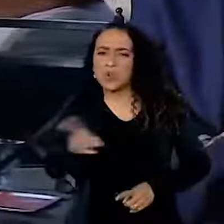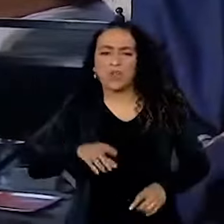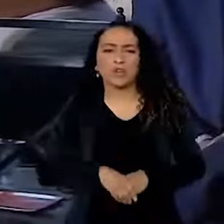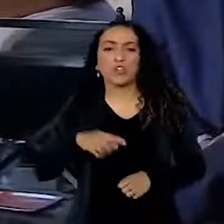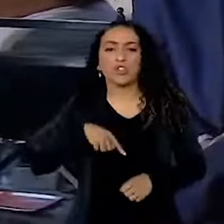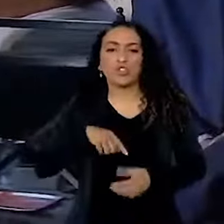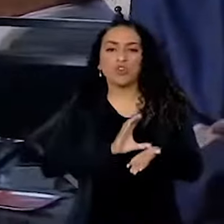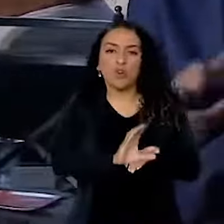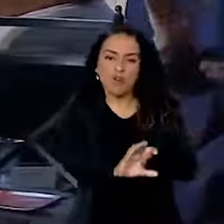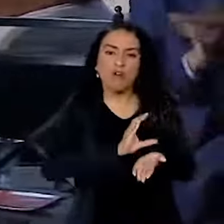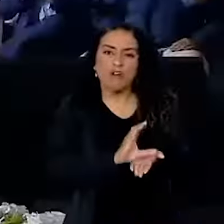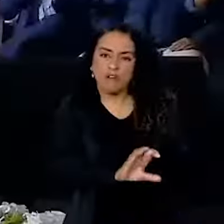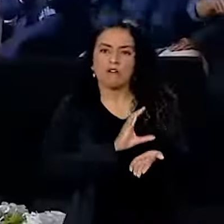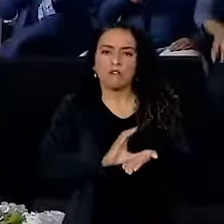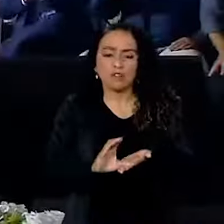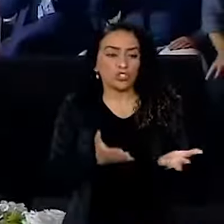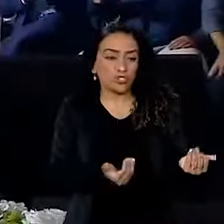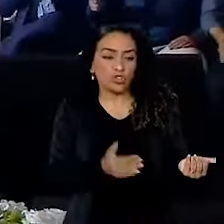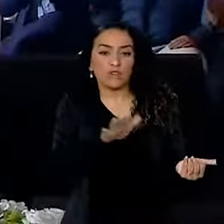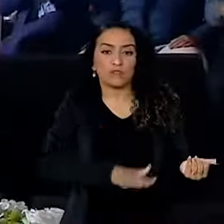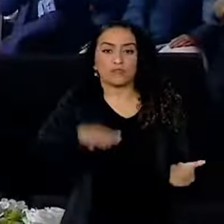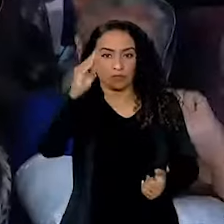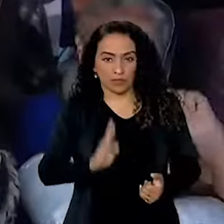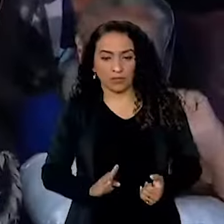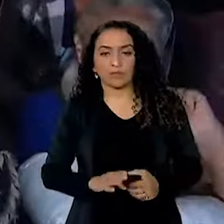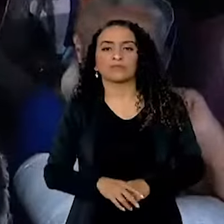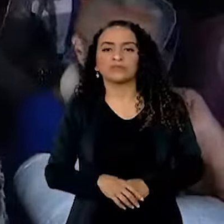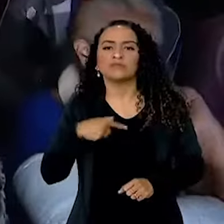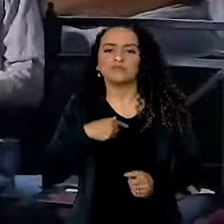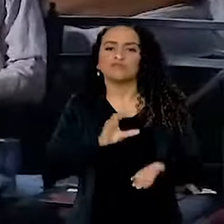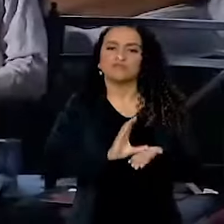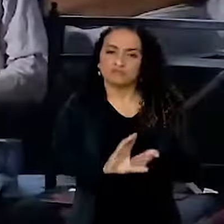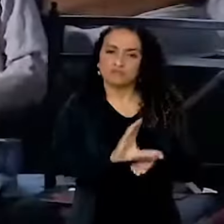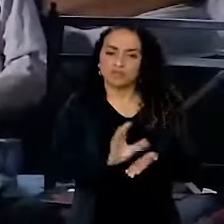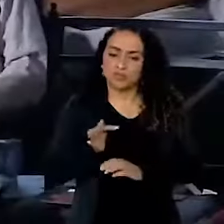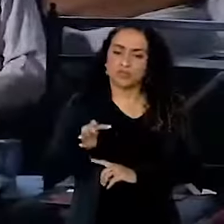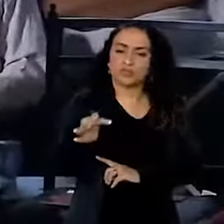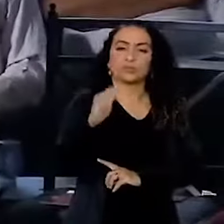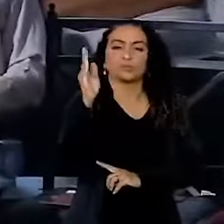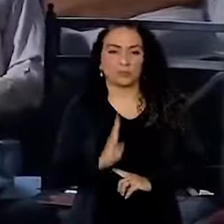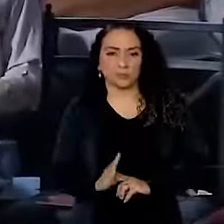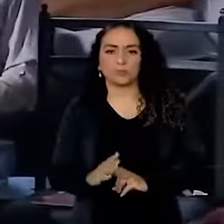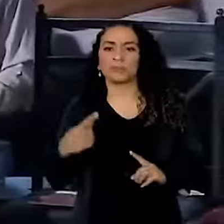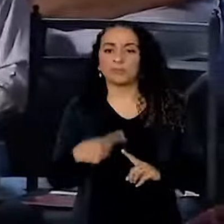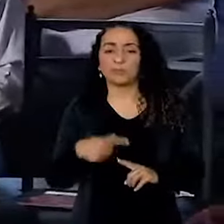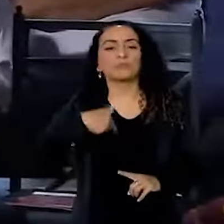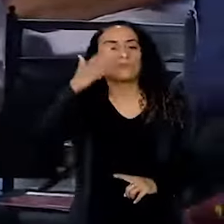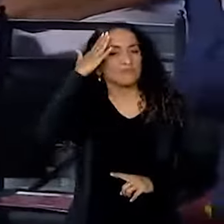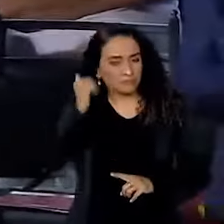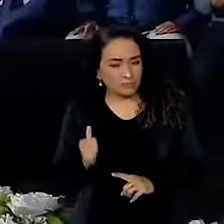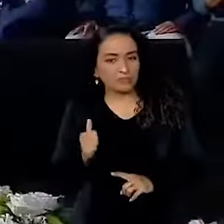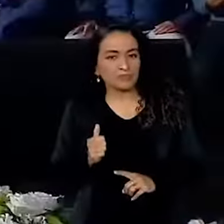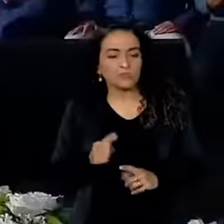estou investindo na juventude desse país, eu estou investindo no futuro desse país, porque eu sei